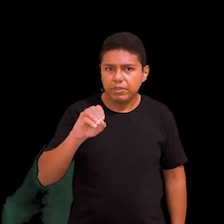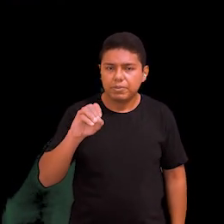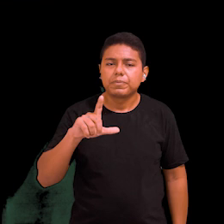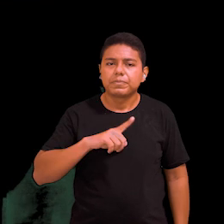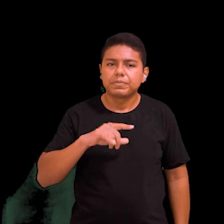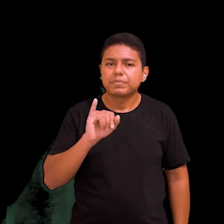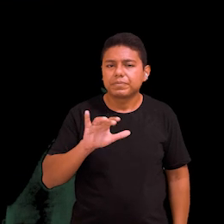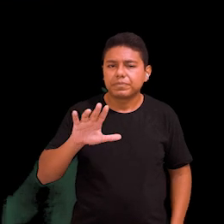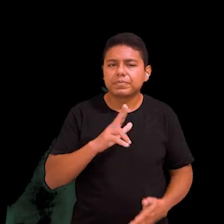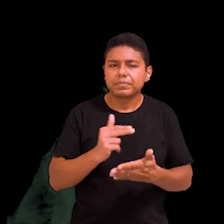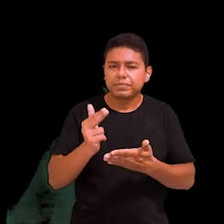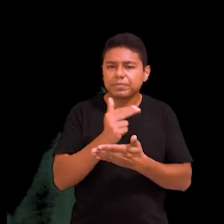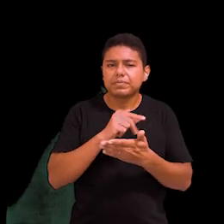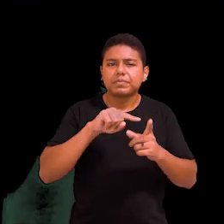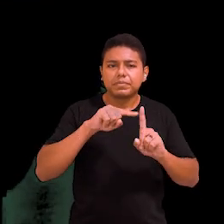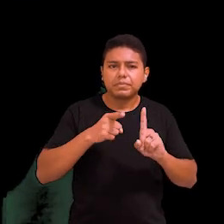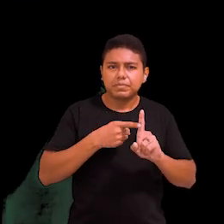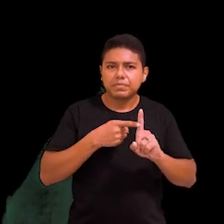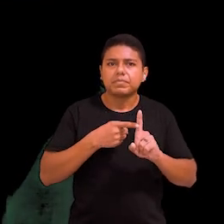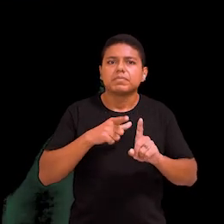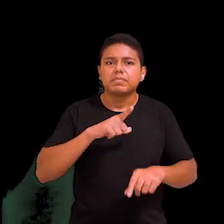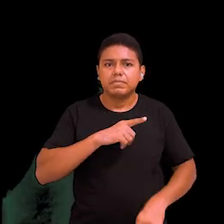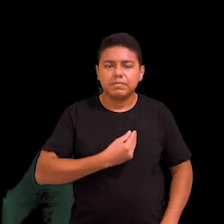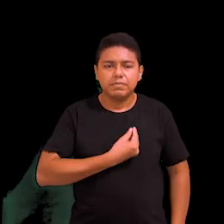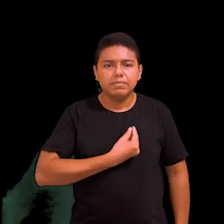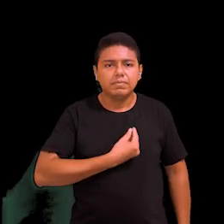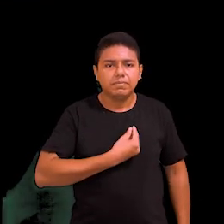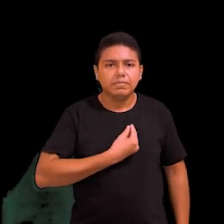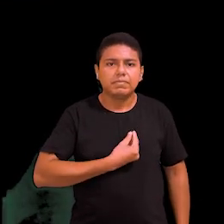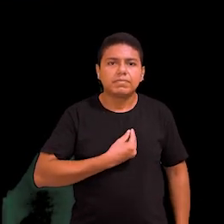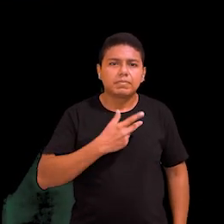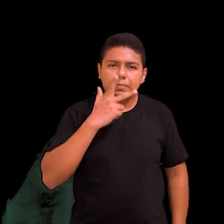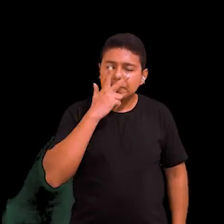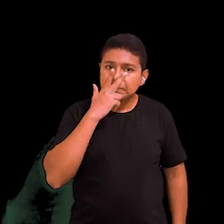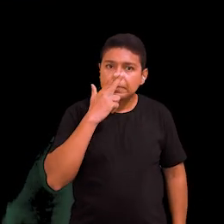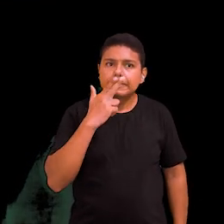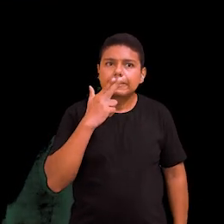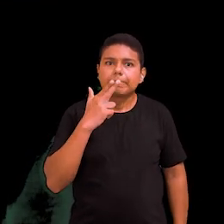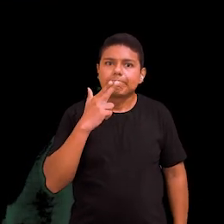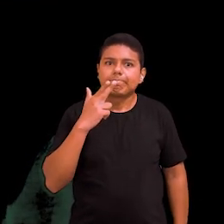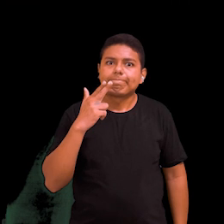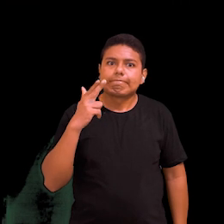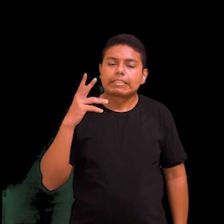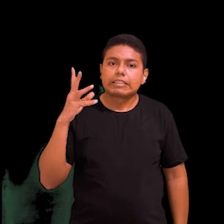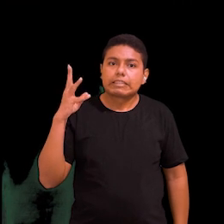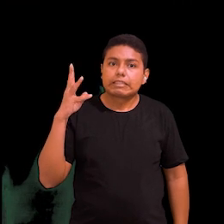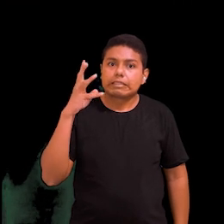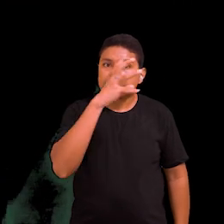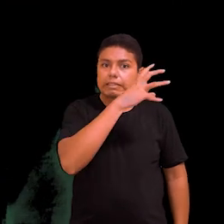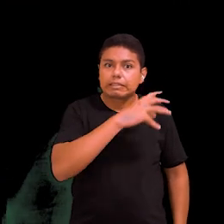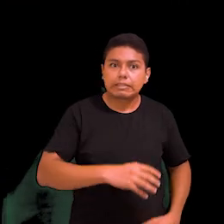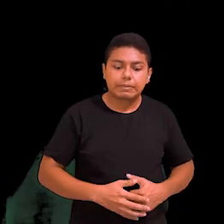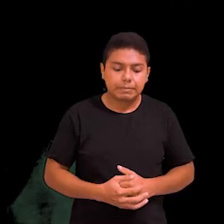traz algumas imagens de gestantes, figuras de gestantes, em situações